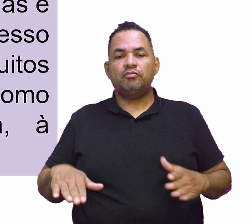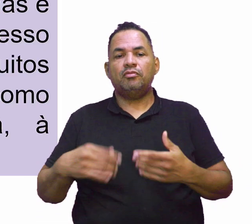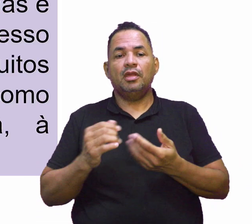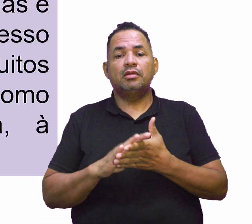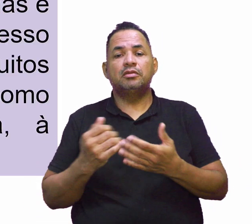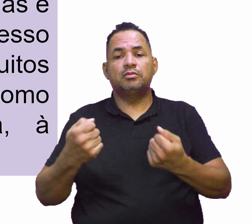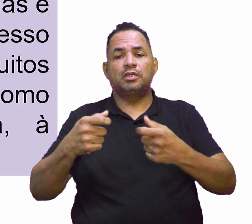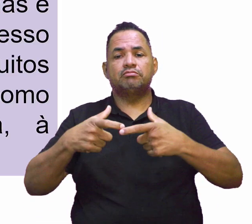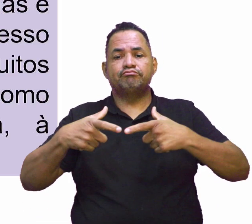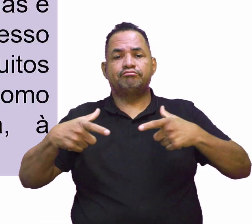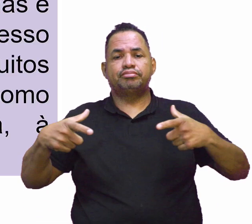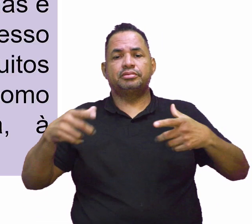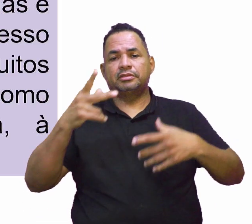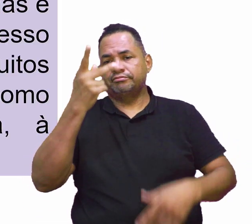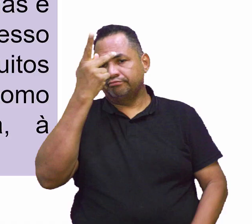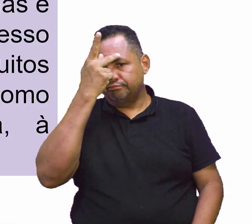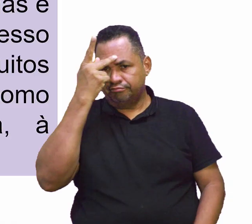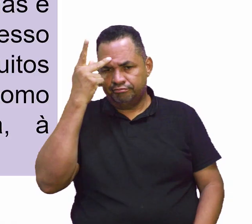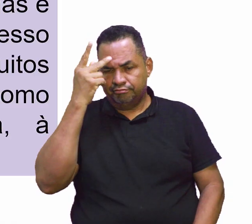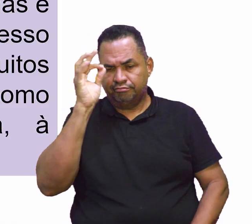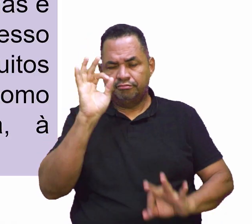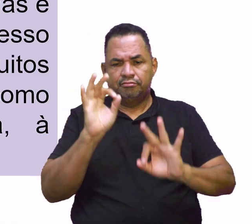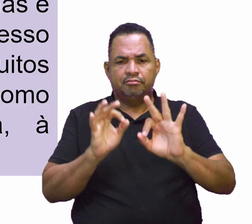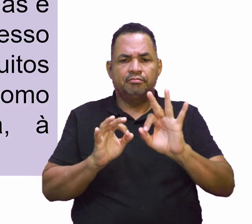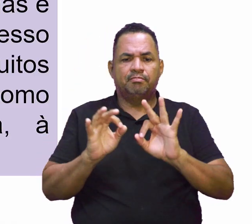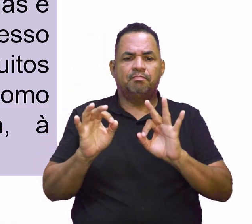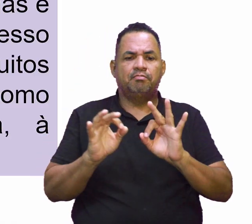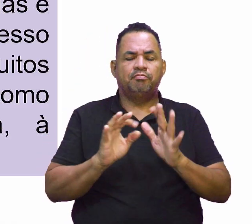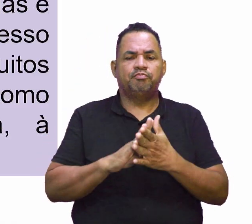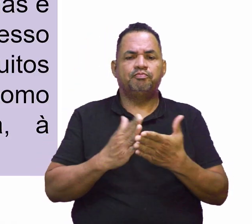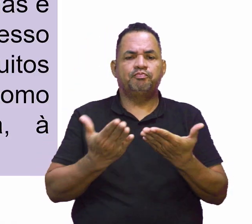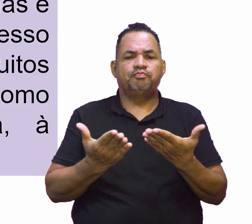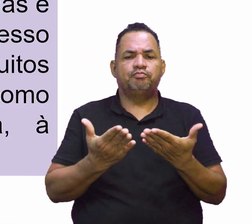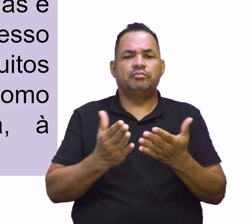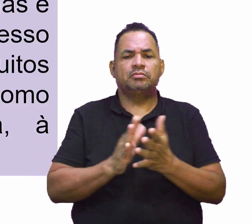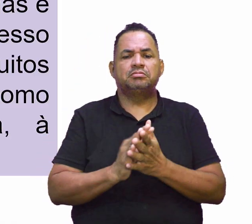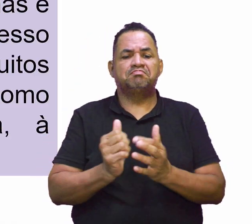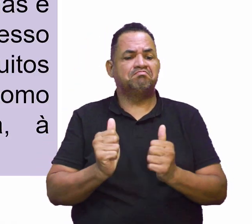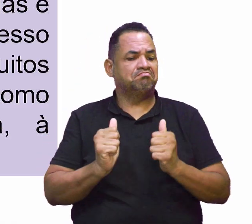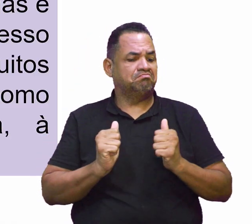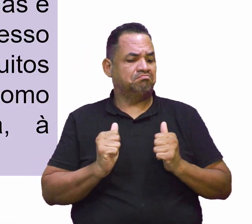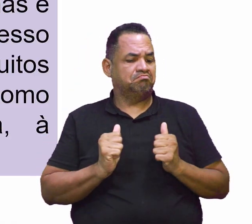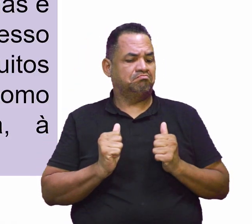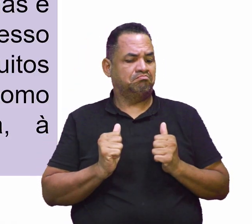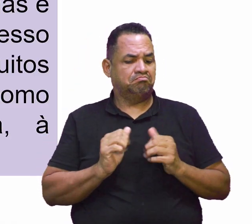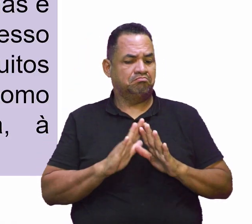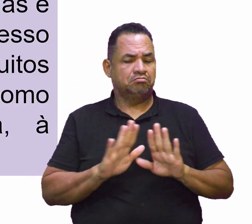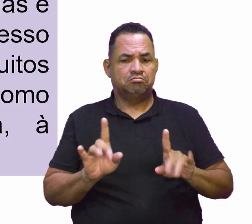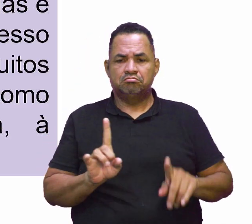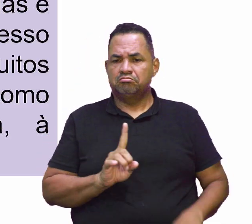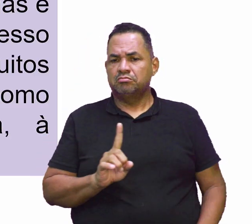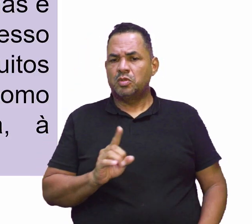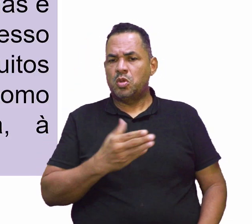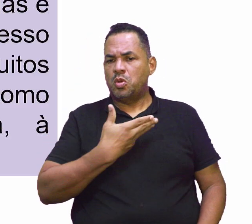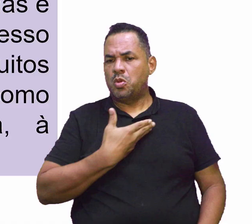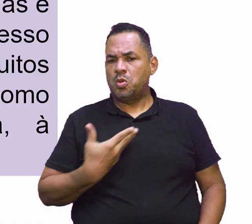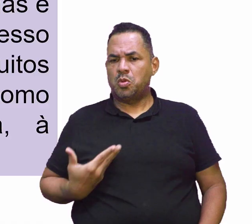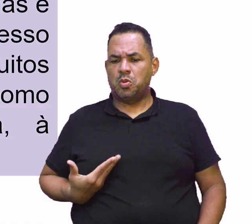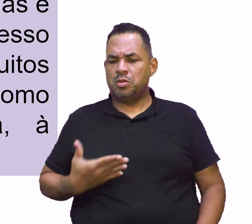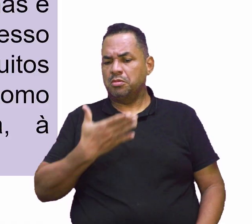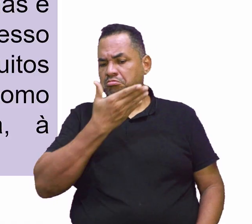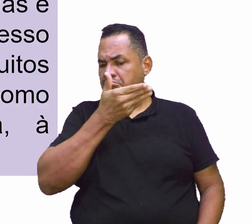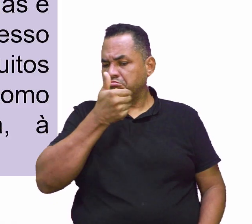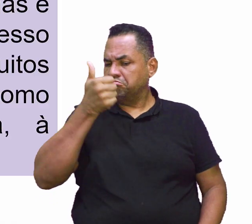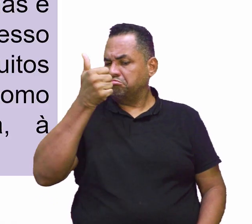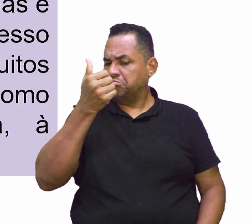as pessoas, elas ficam de fora. Então, o governo não vai ser para melhorar a vida